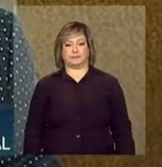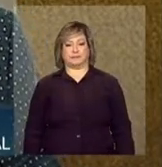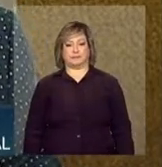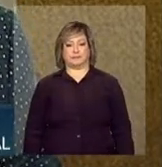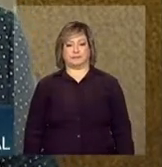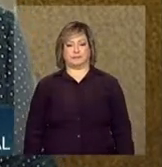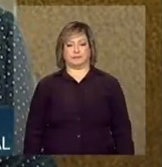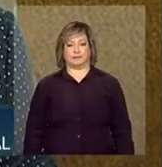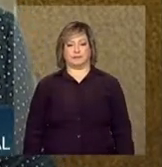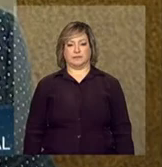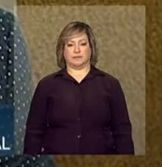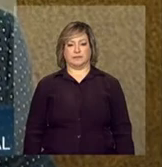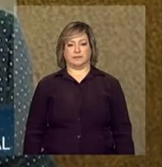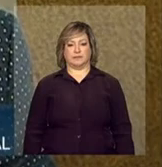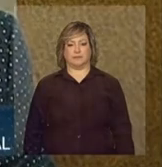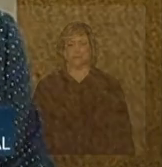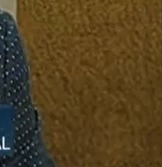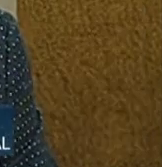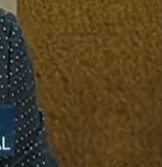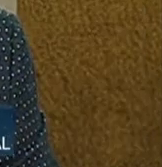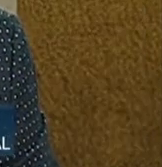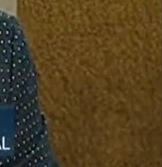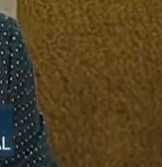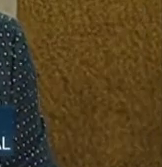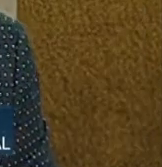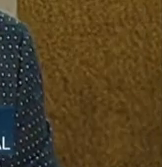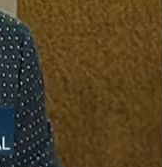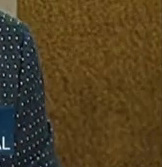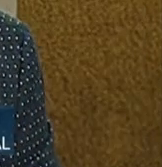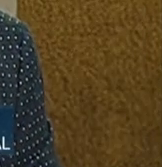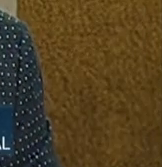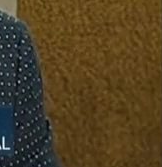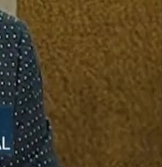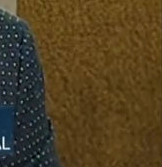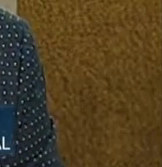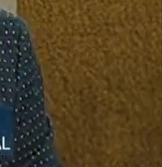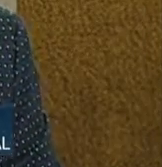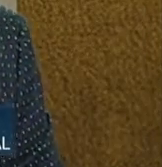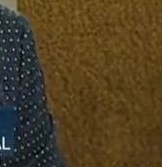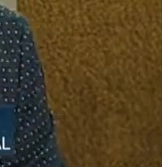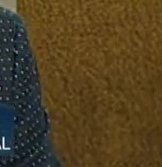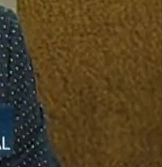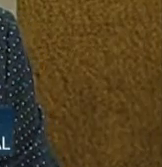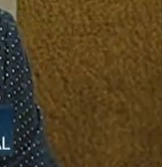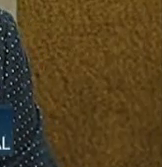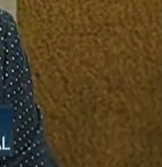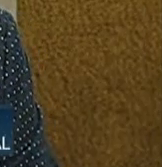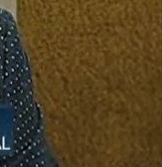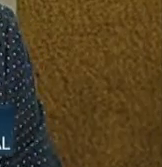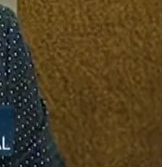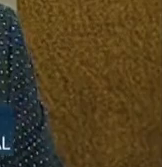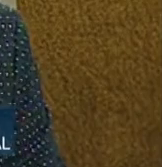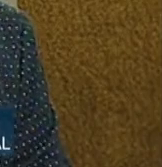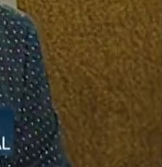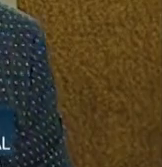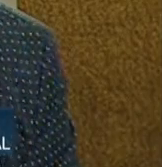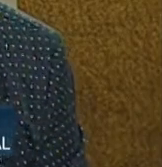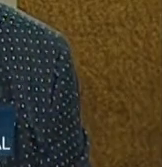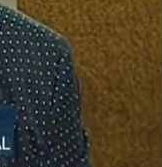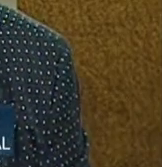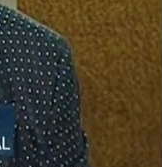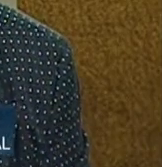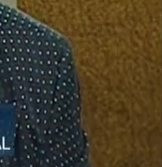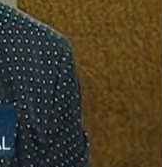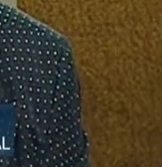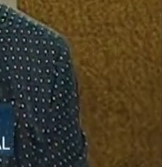federal, nós queremos dizer o seguinte, política para o governo federal ela tem que ter escala, não pode ser um